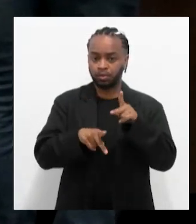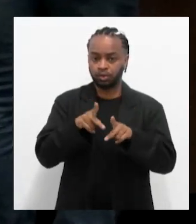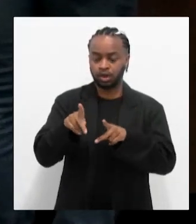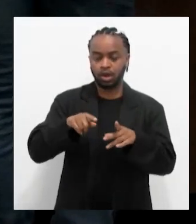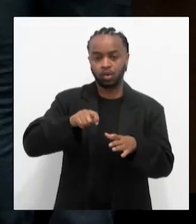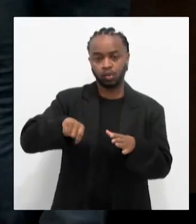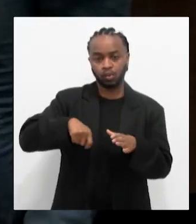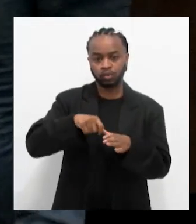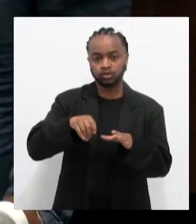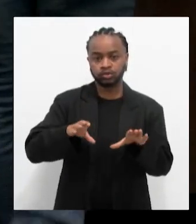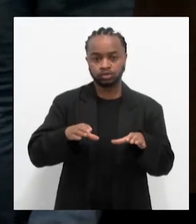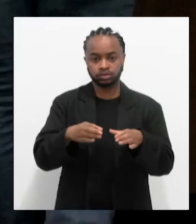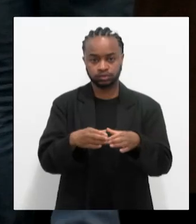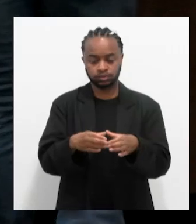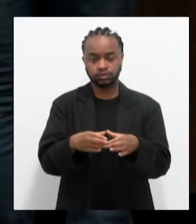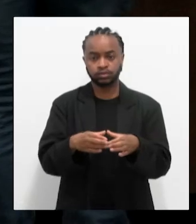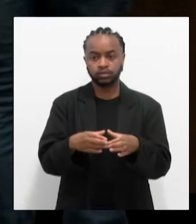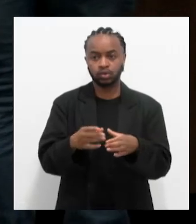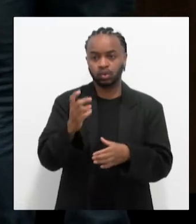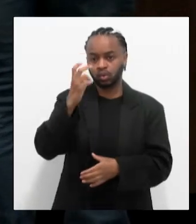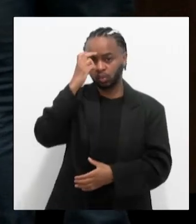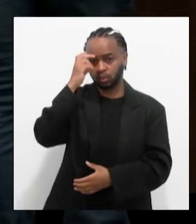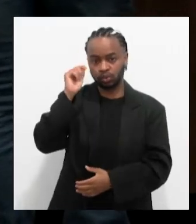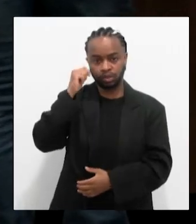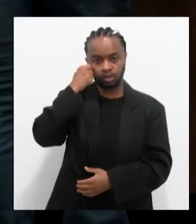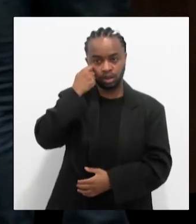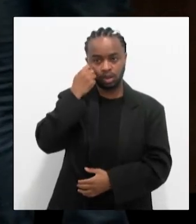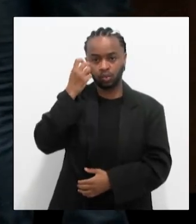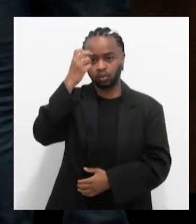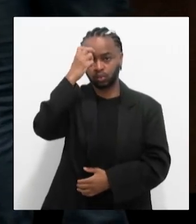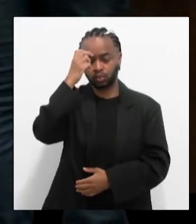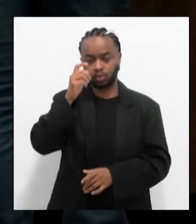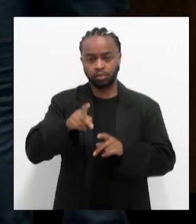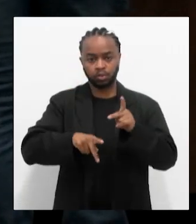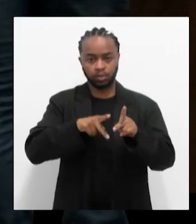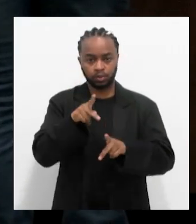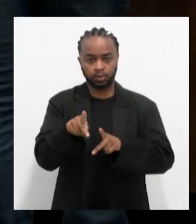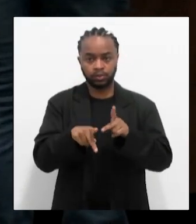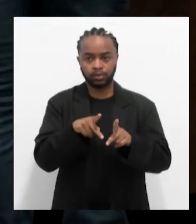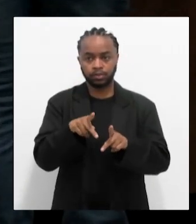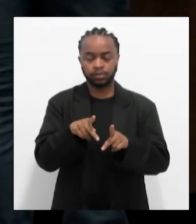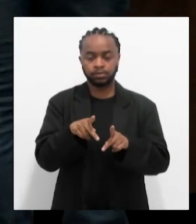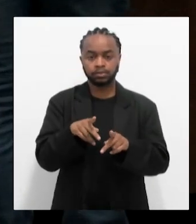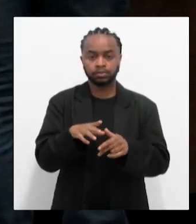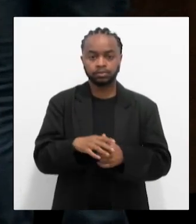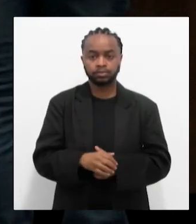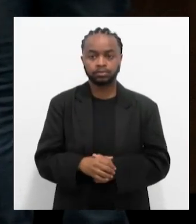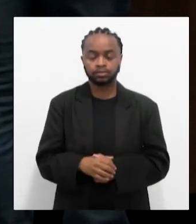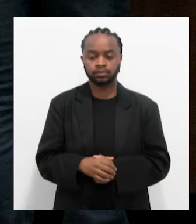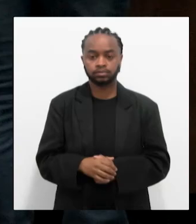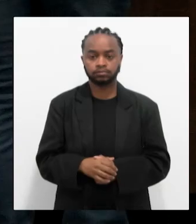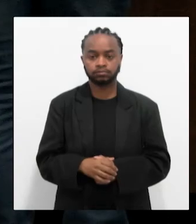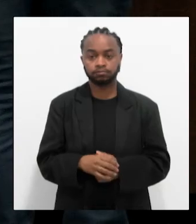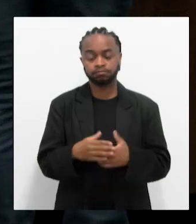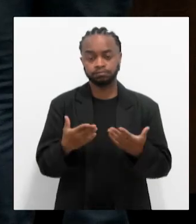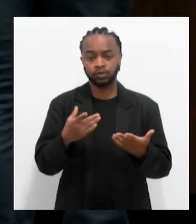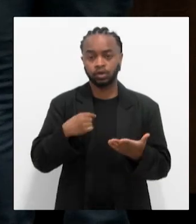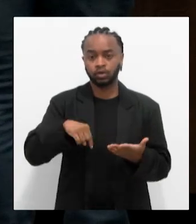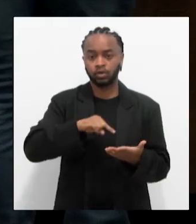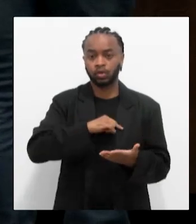cozinhas comunitárias, cultura negra, cultura popular, de tal forma que nós